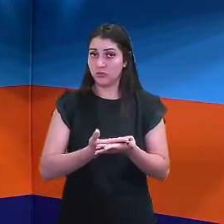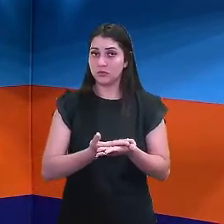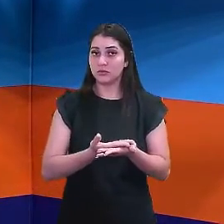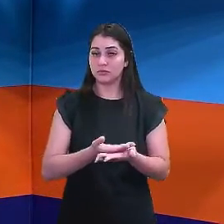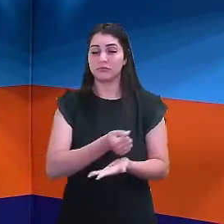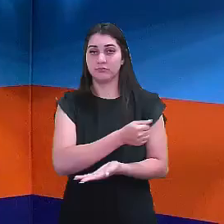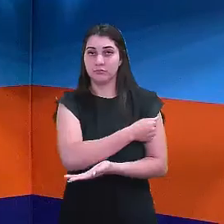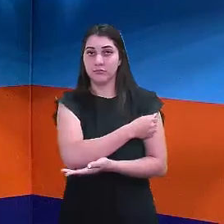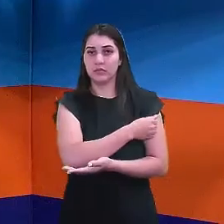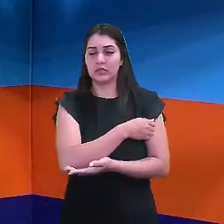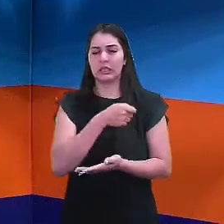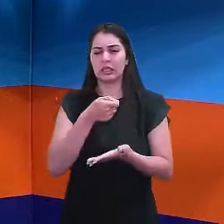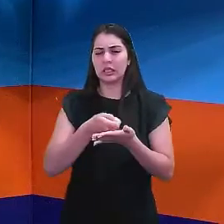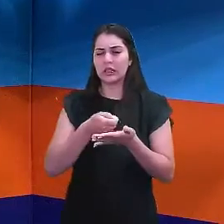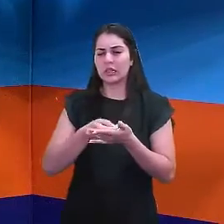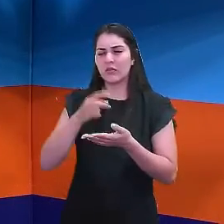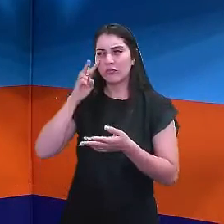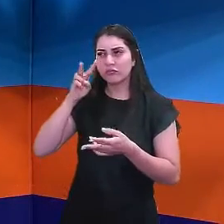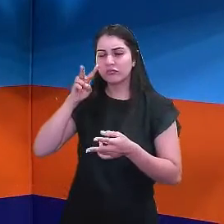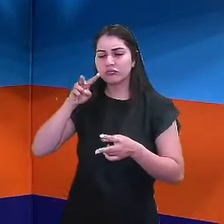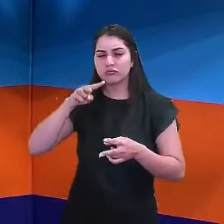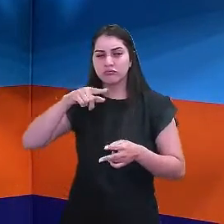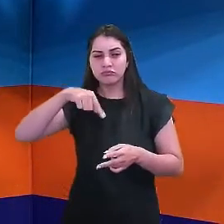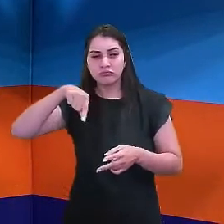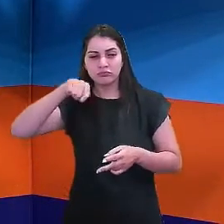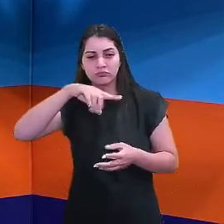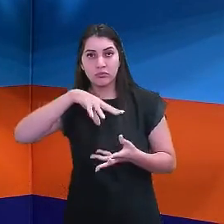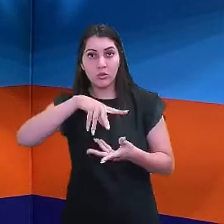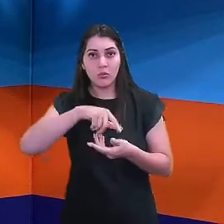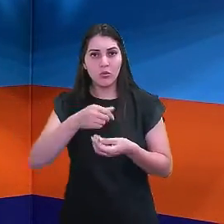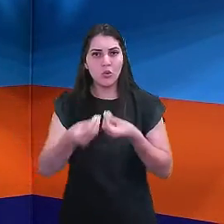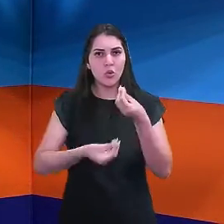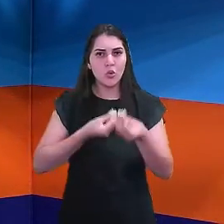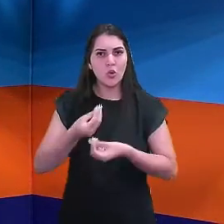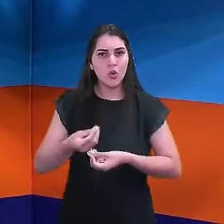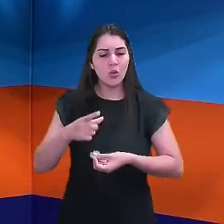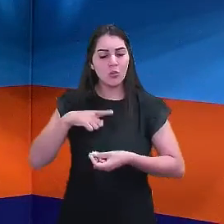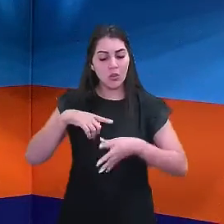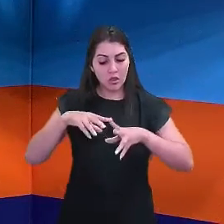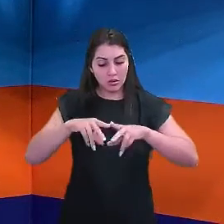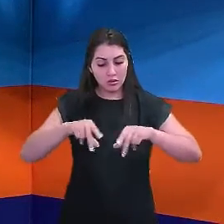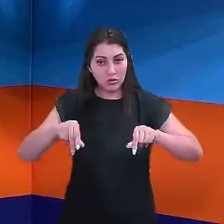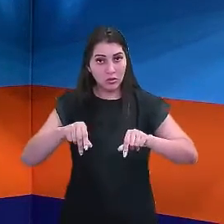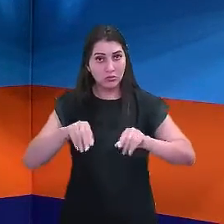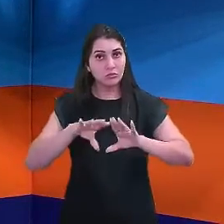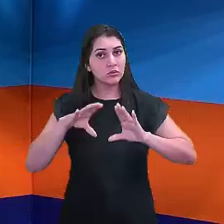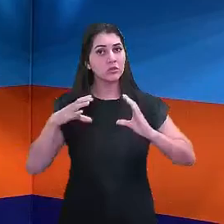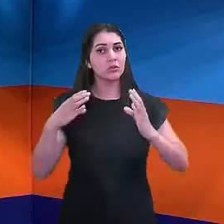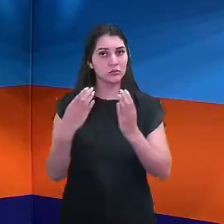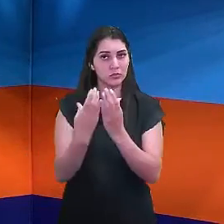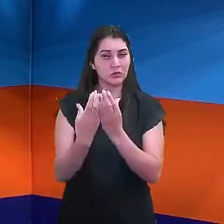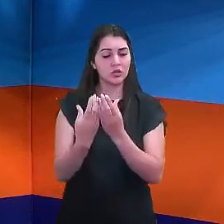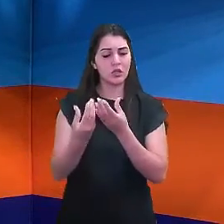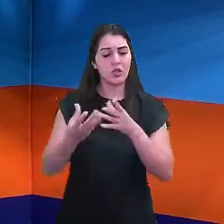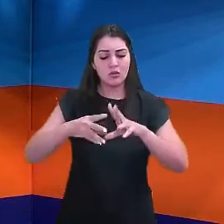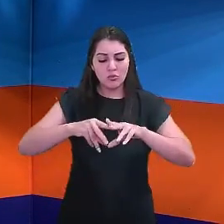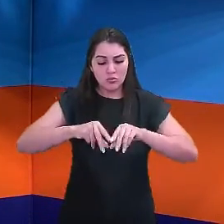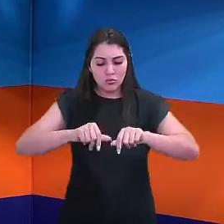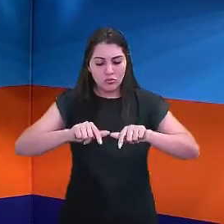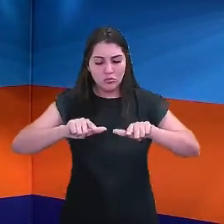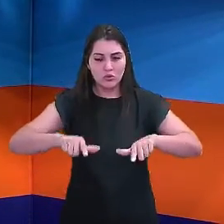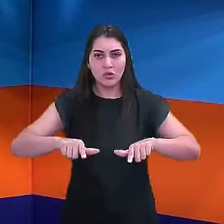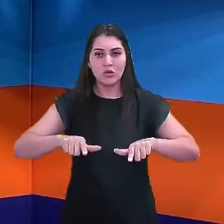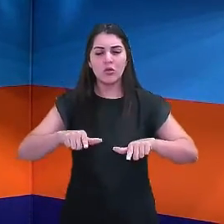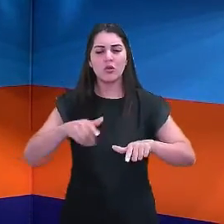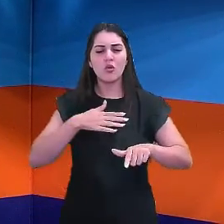tentar observar ao seu redor como é que está o seu solo. O solo da sua comunidade, o solo ali onde você gosta de fazer